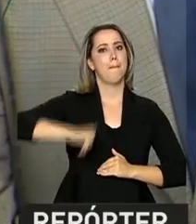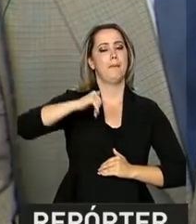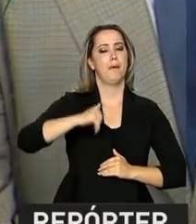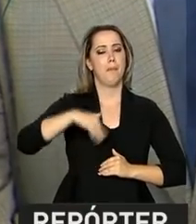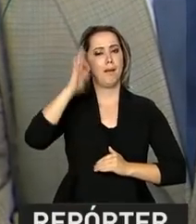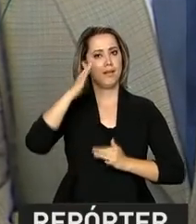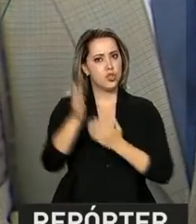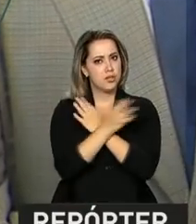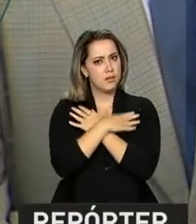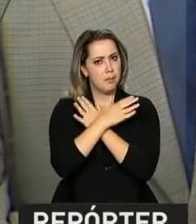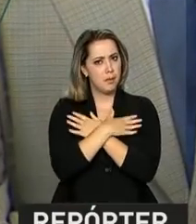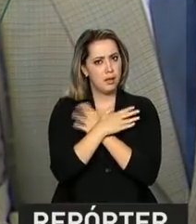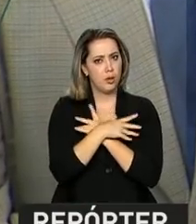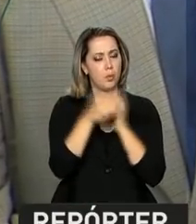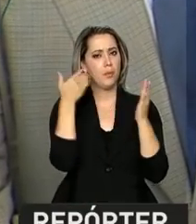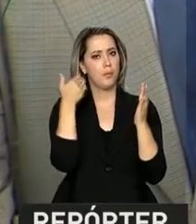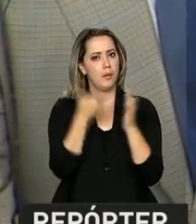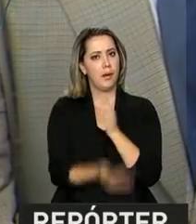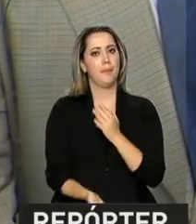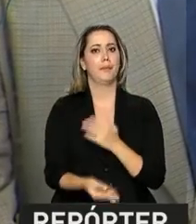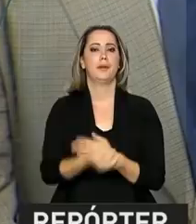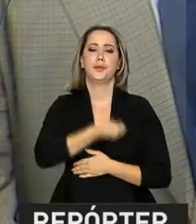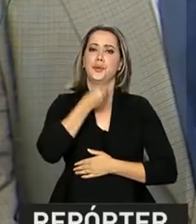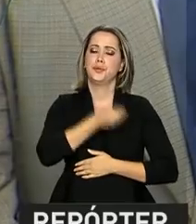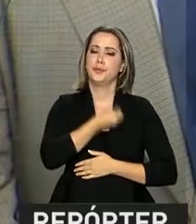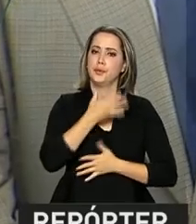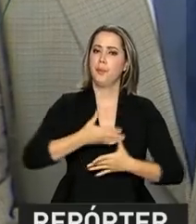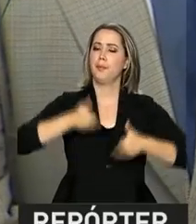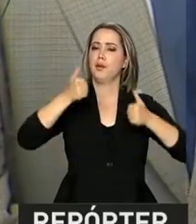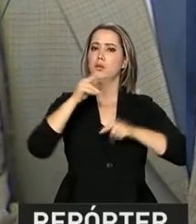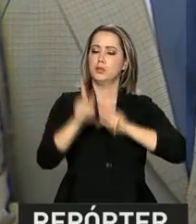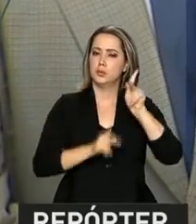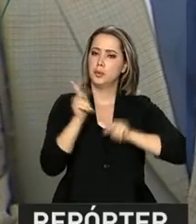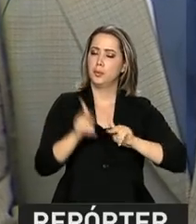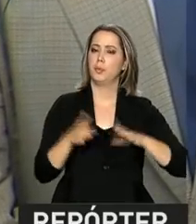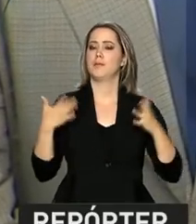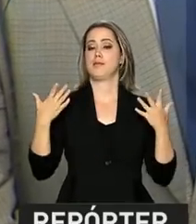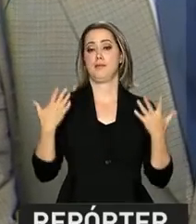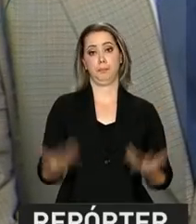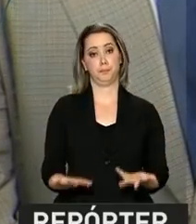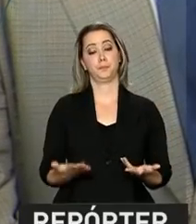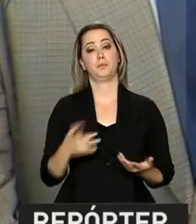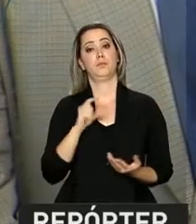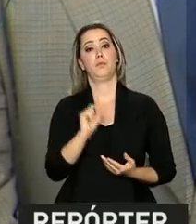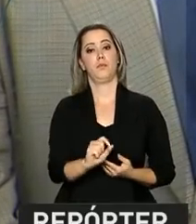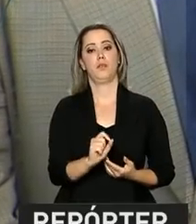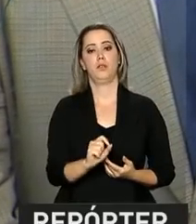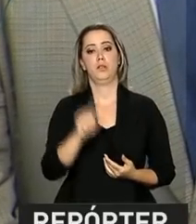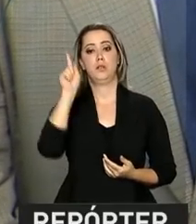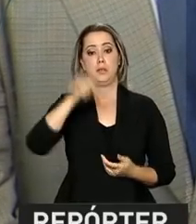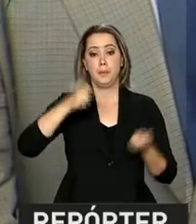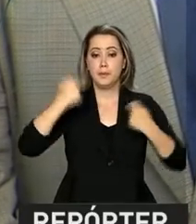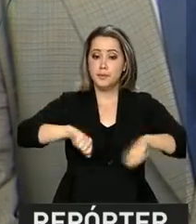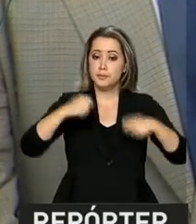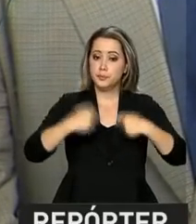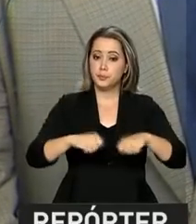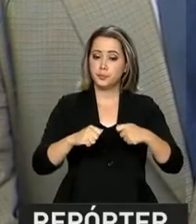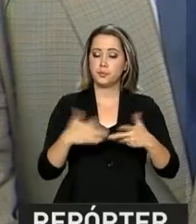desemprego e à perda do bem-estar da população. Para isso, é